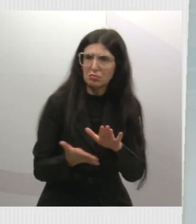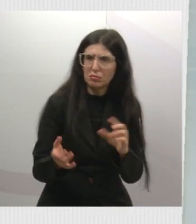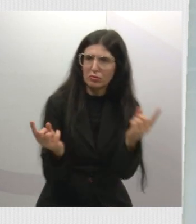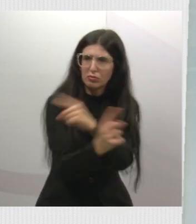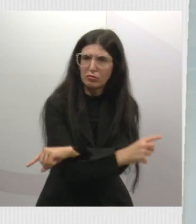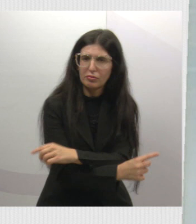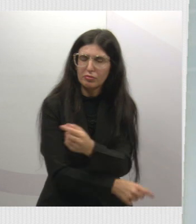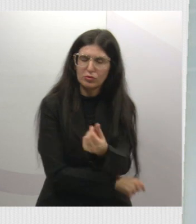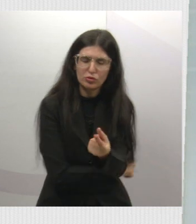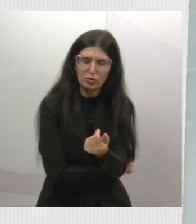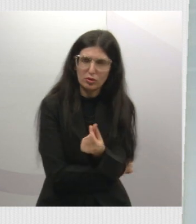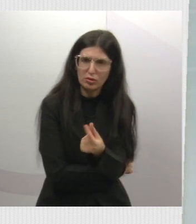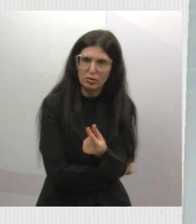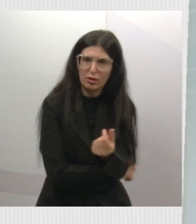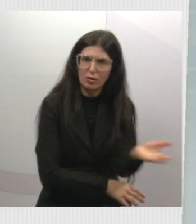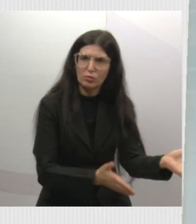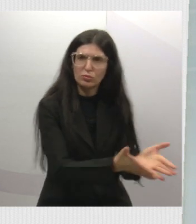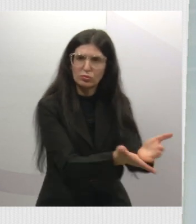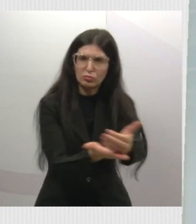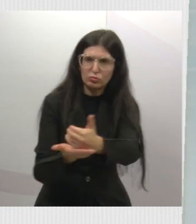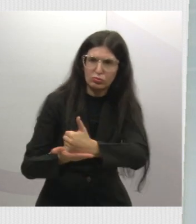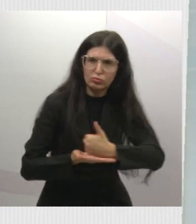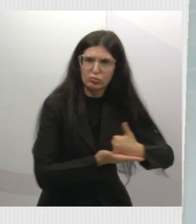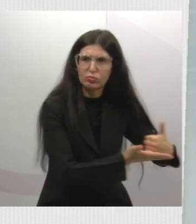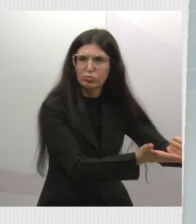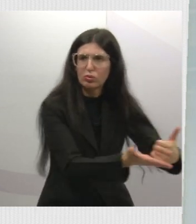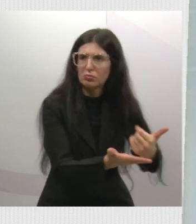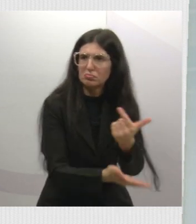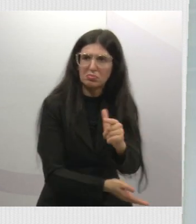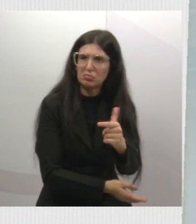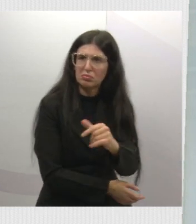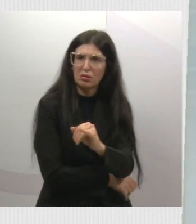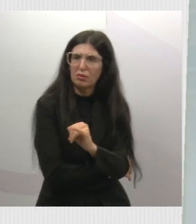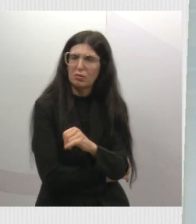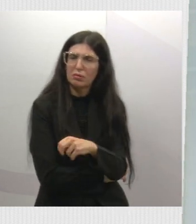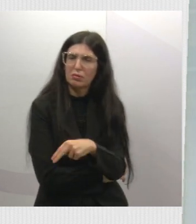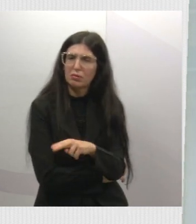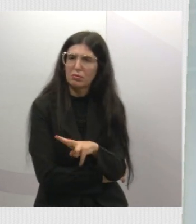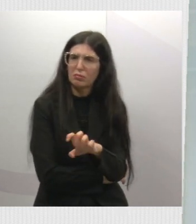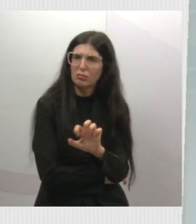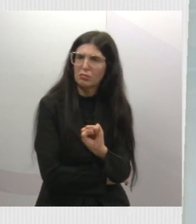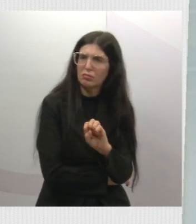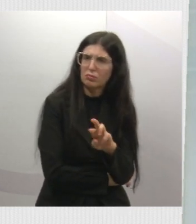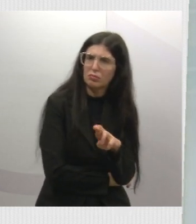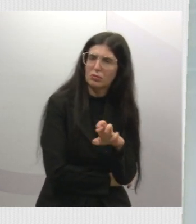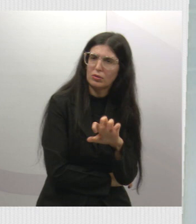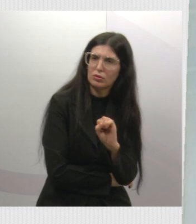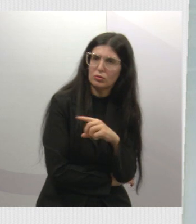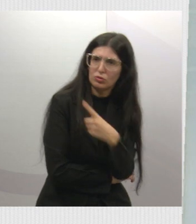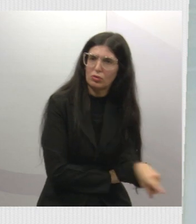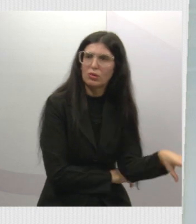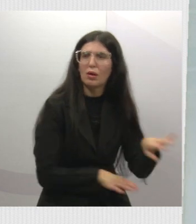período. A amortização da dívida, meta orçada para 2020,